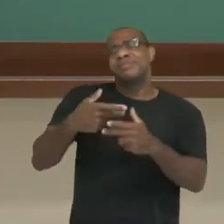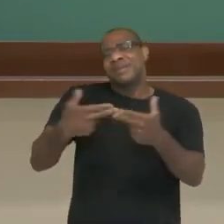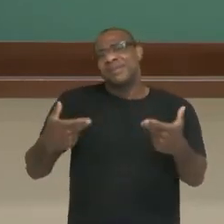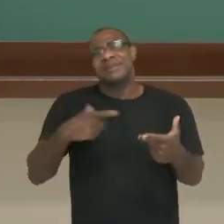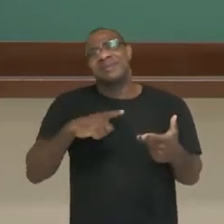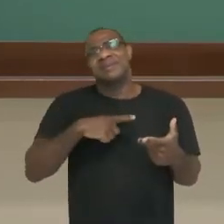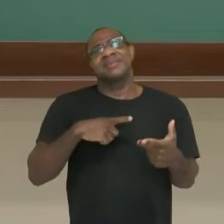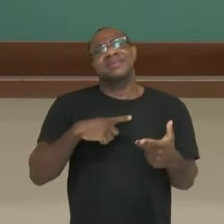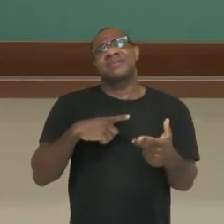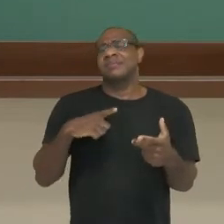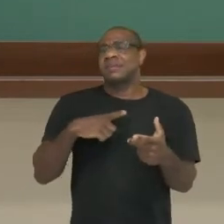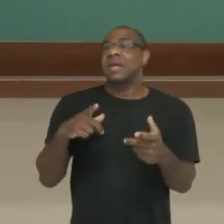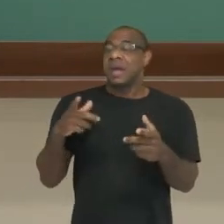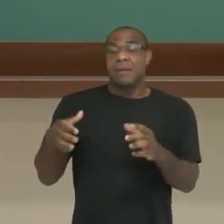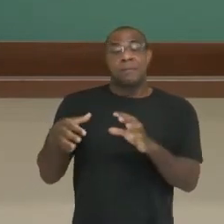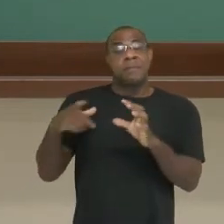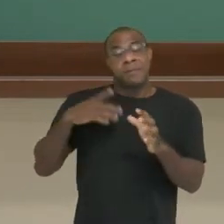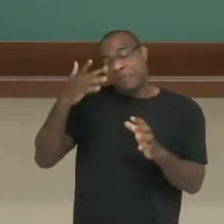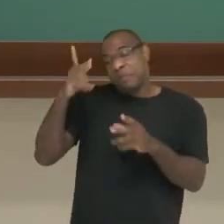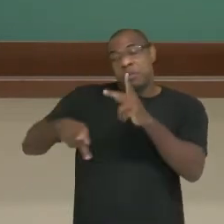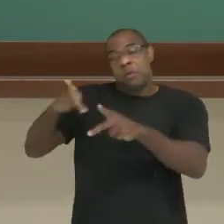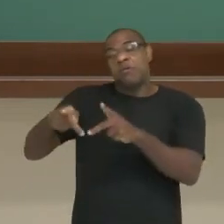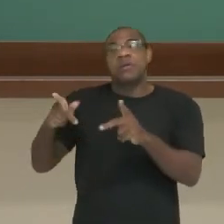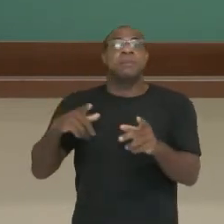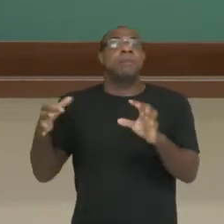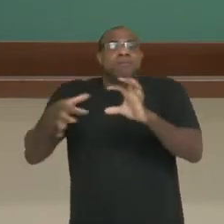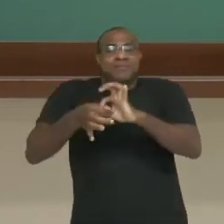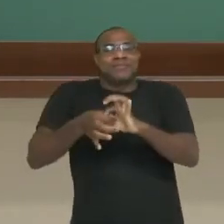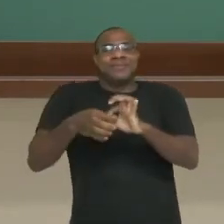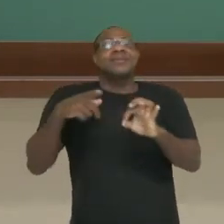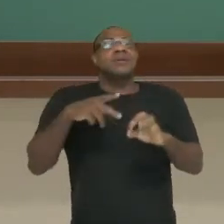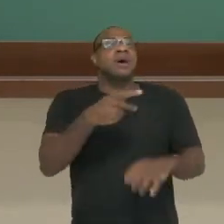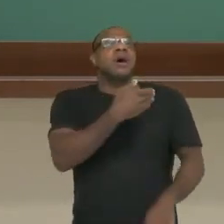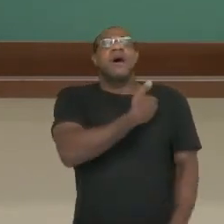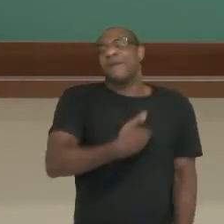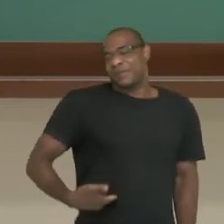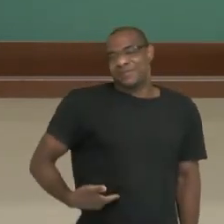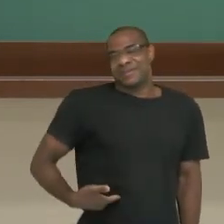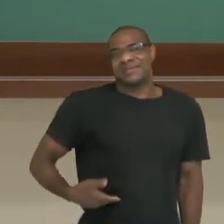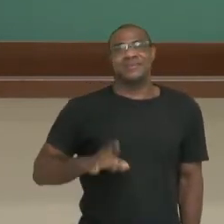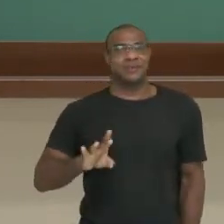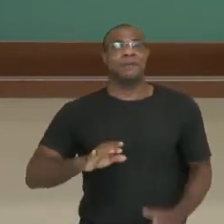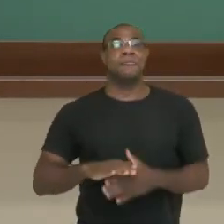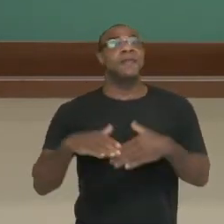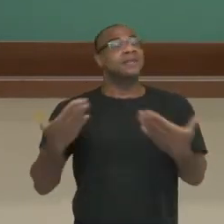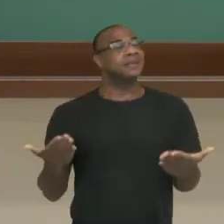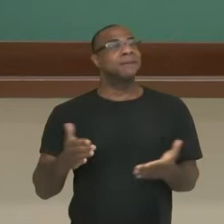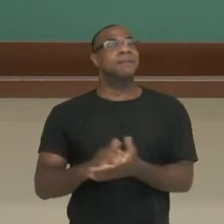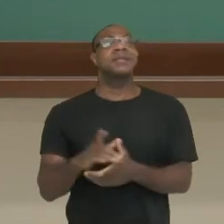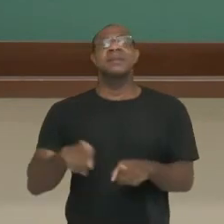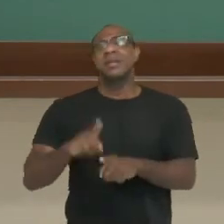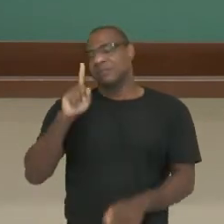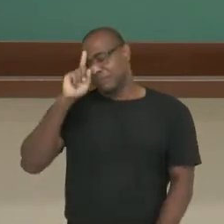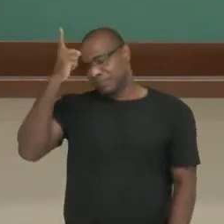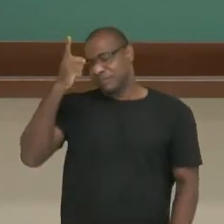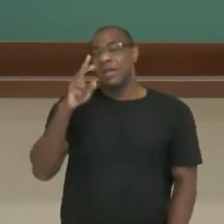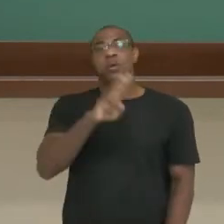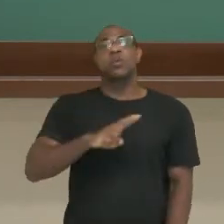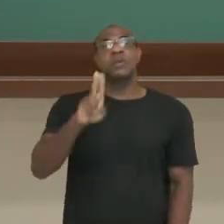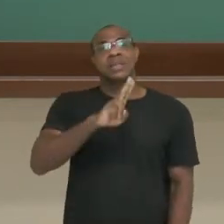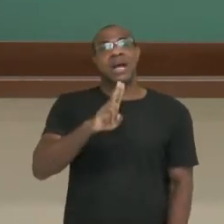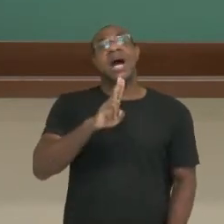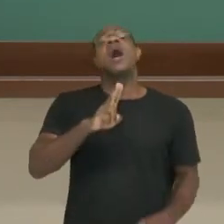mais alinhados ao governo. Então a criação do Campeonato Brasileiro de Futebol em 1971 também está dentro dessa ideia de usar o futebol